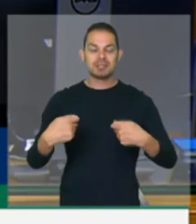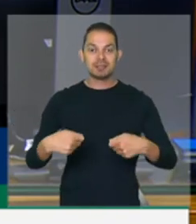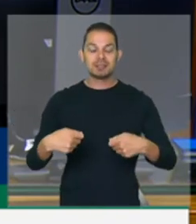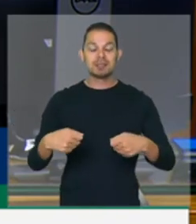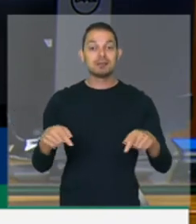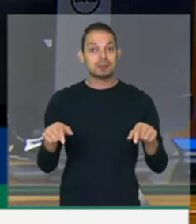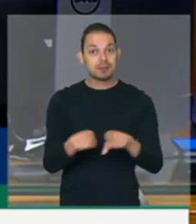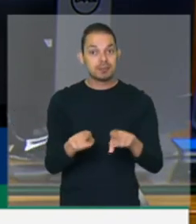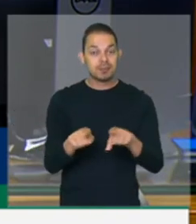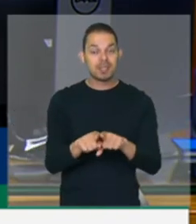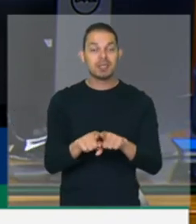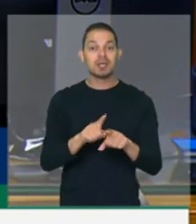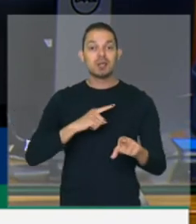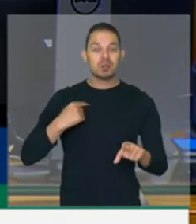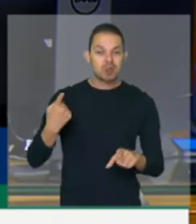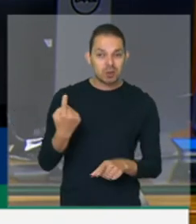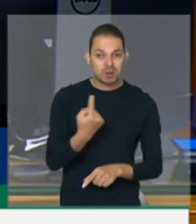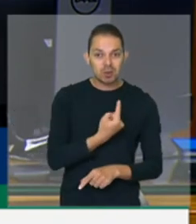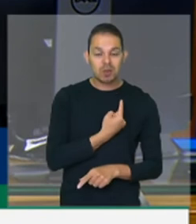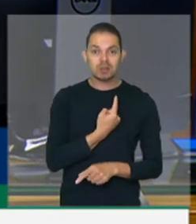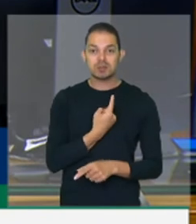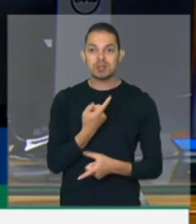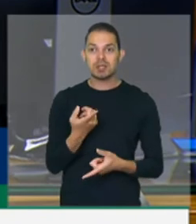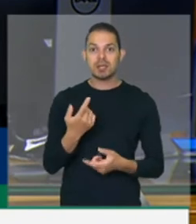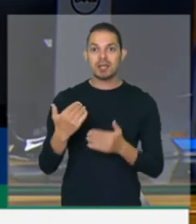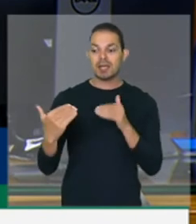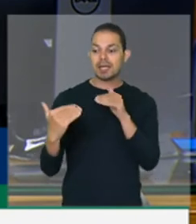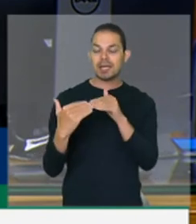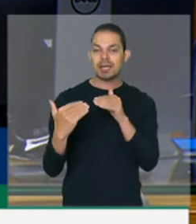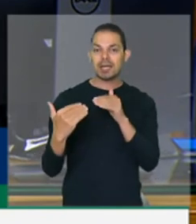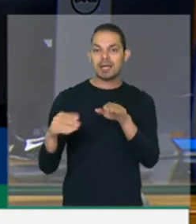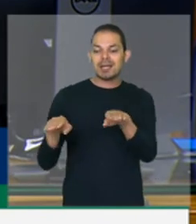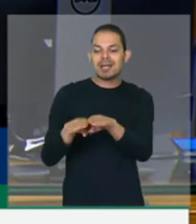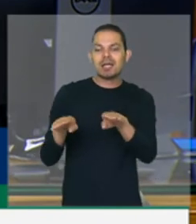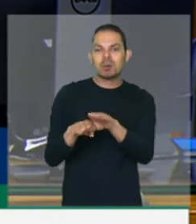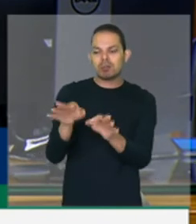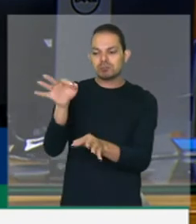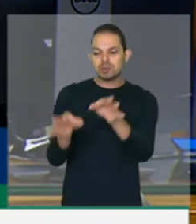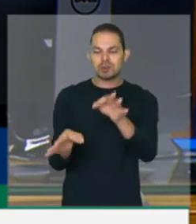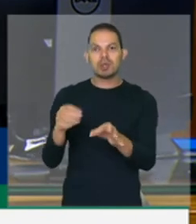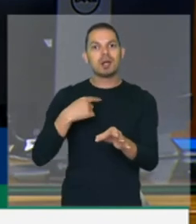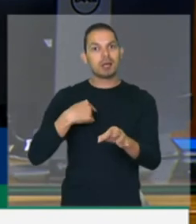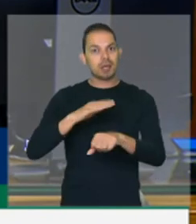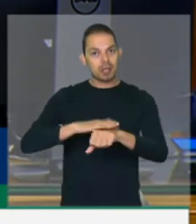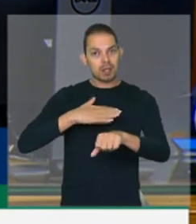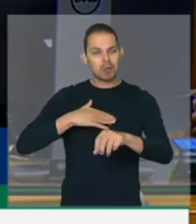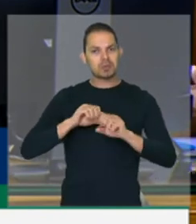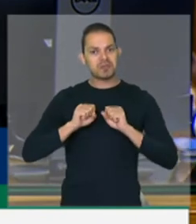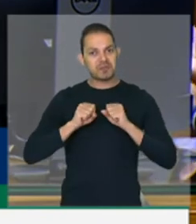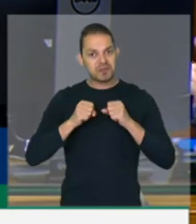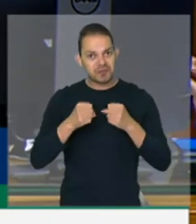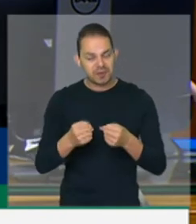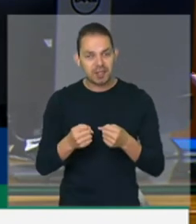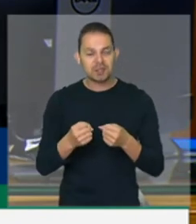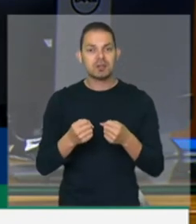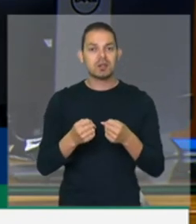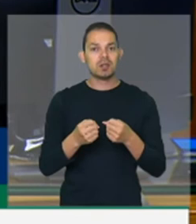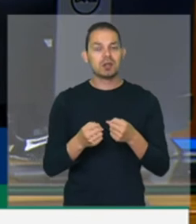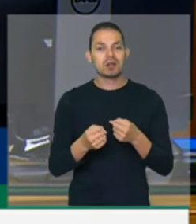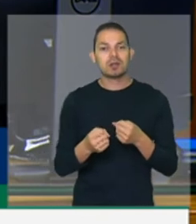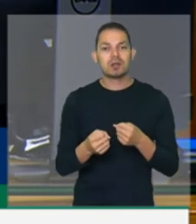tudo, de nós sobre nós mesmos. Sou ferrenhamente defensor da inviolabilidade